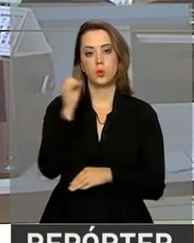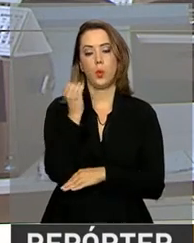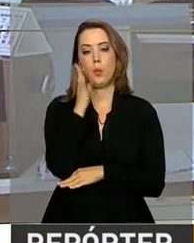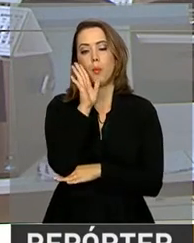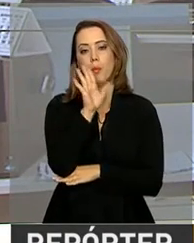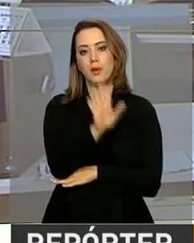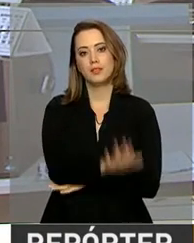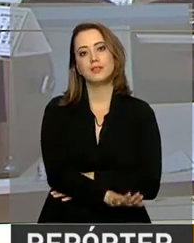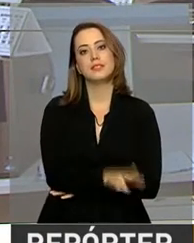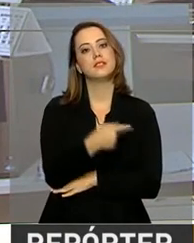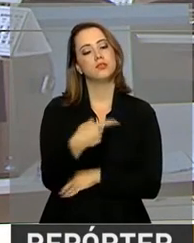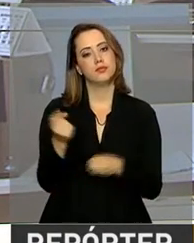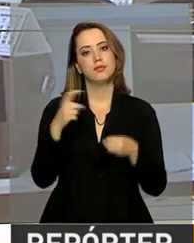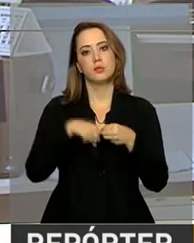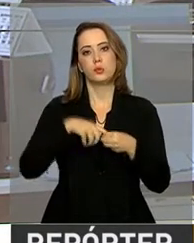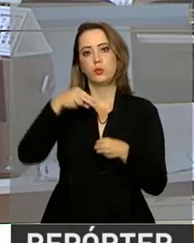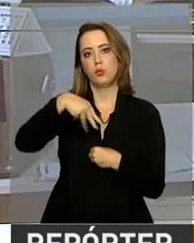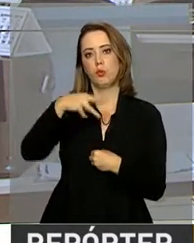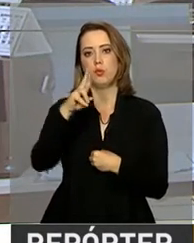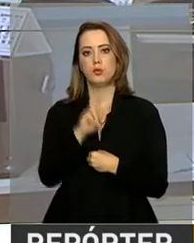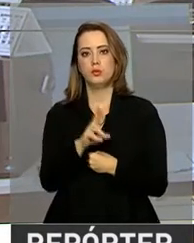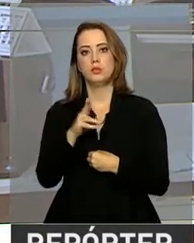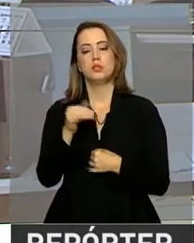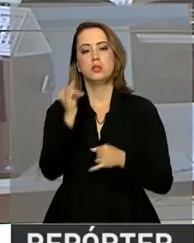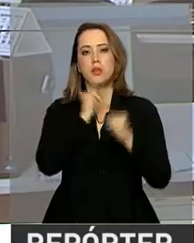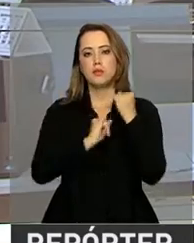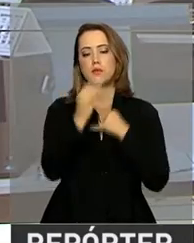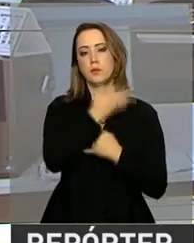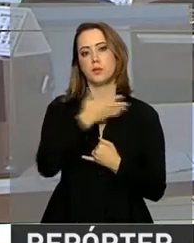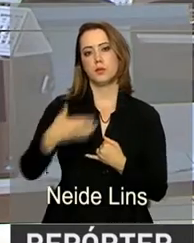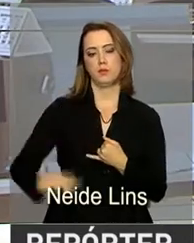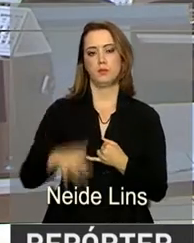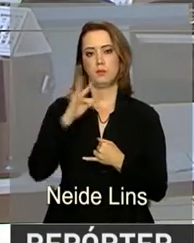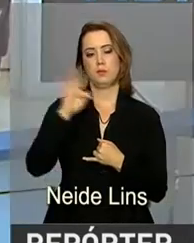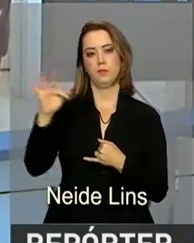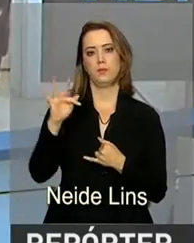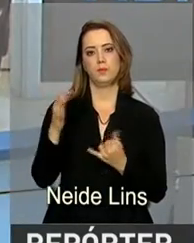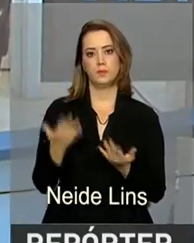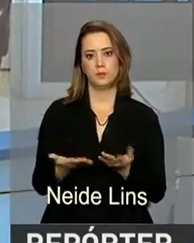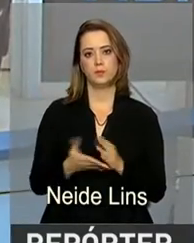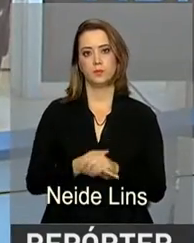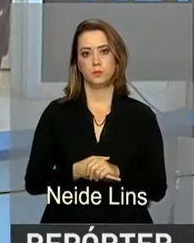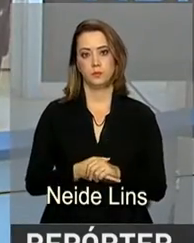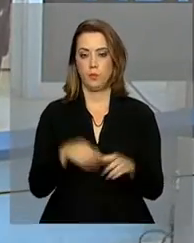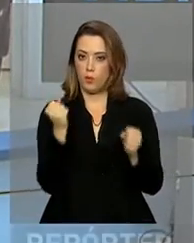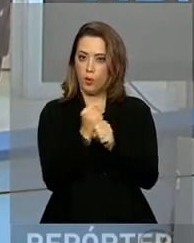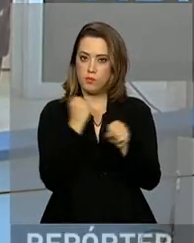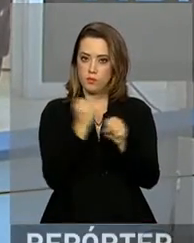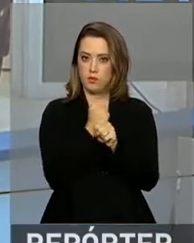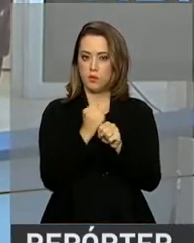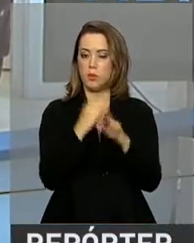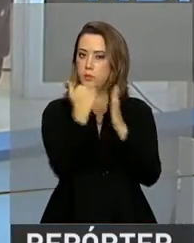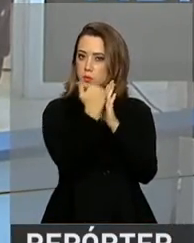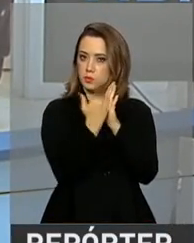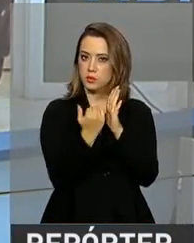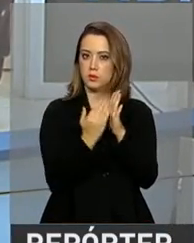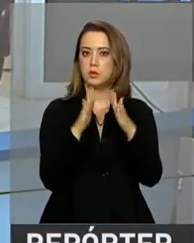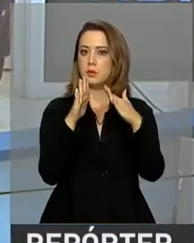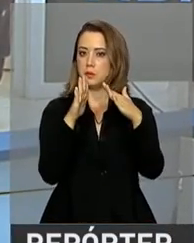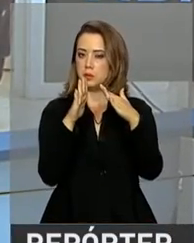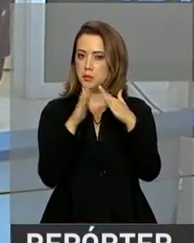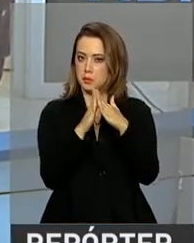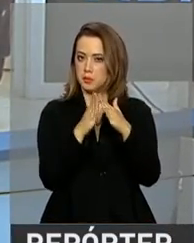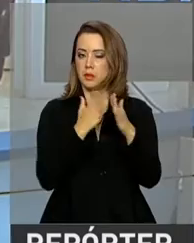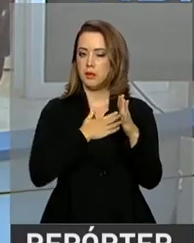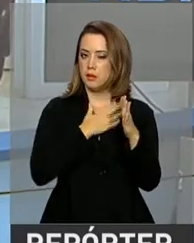Olá, boa tarde. Estamos de volta com o repórter NBR e as notícias do governo federal. Obras do Minha Casa Minha Vida, que estavam paralisadas,